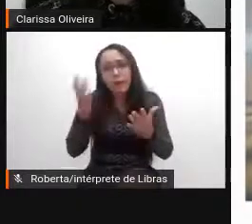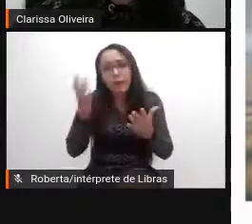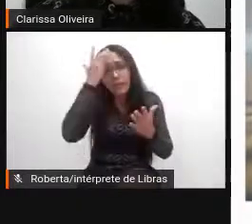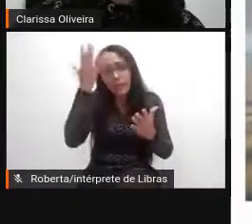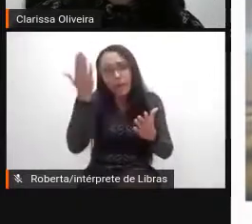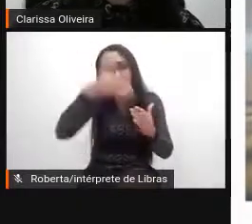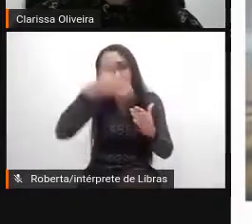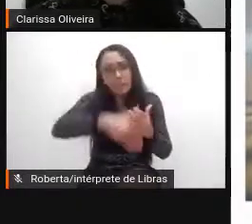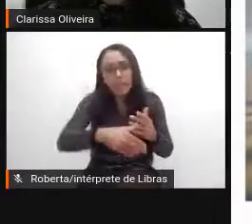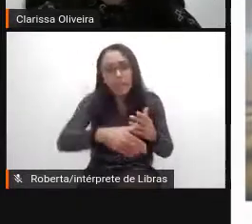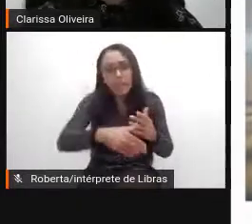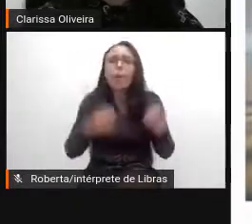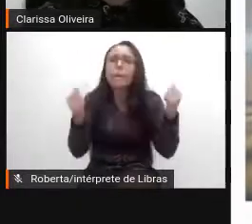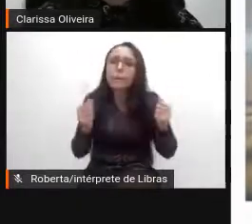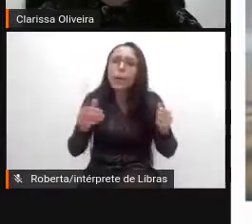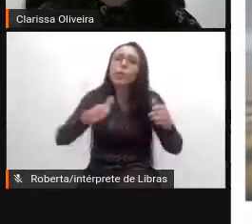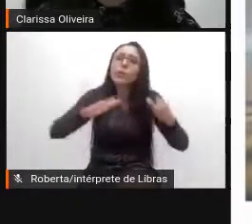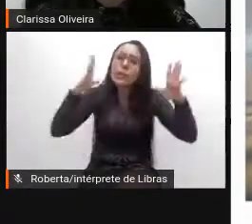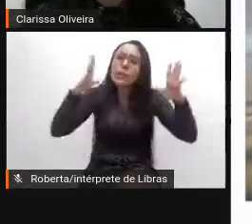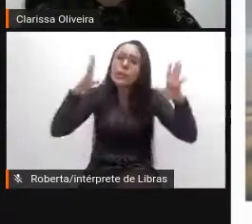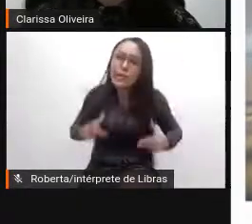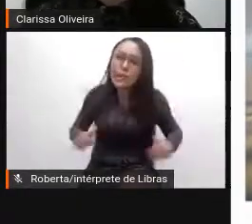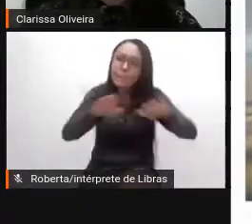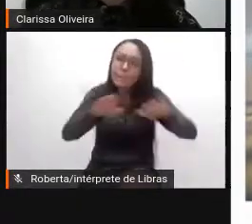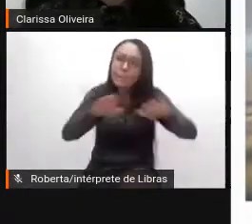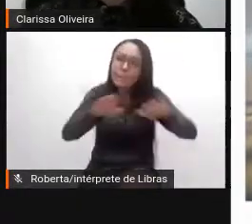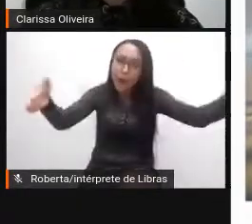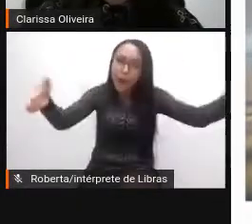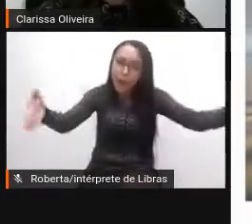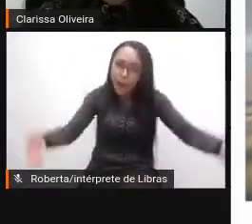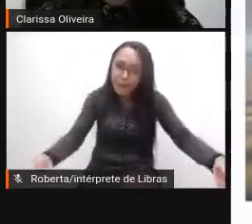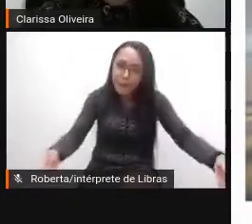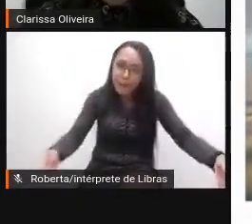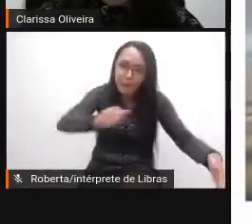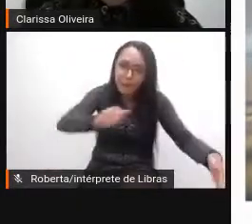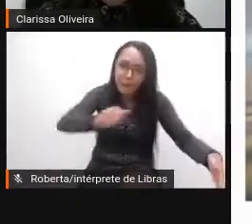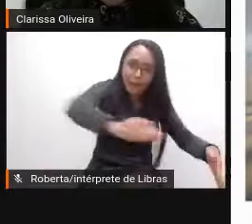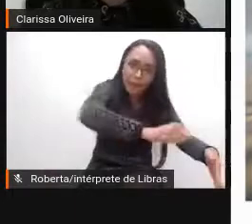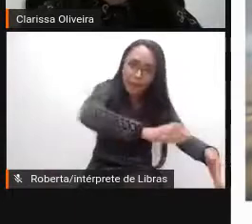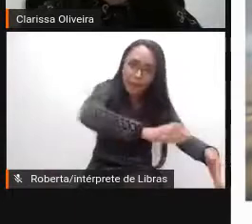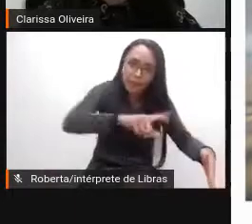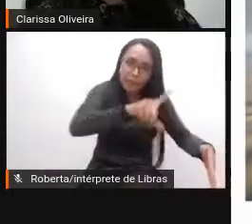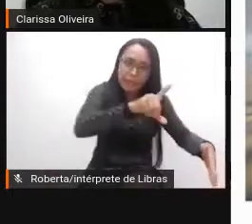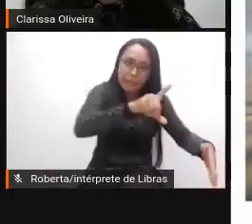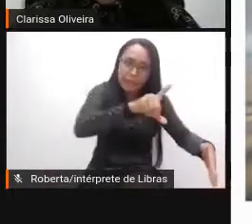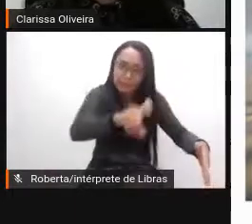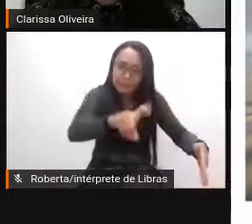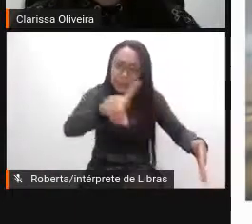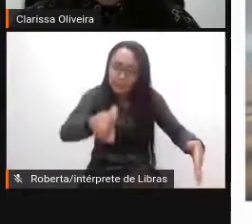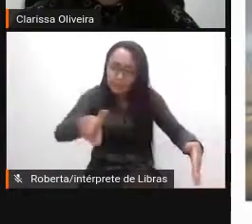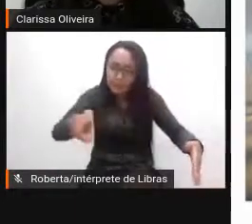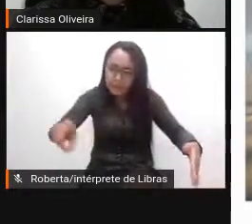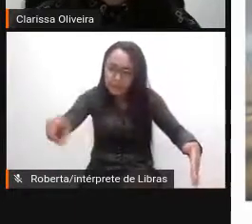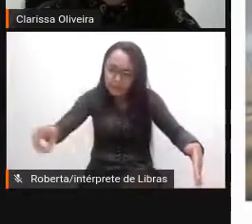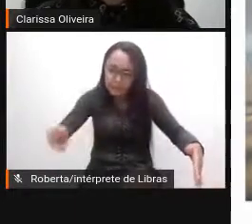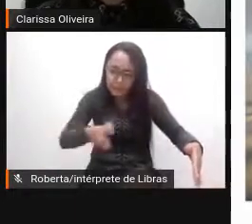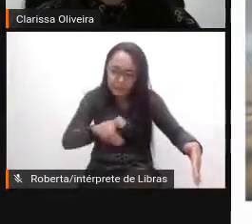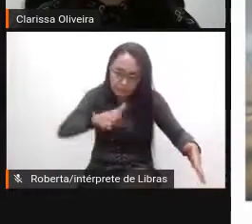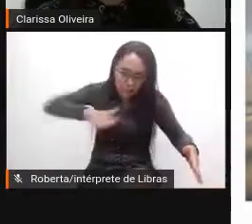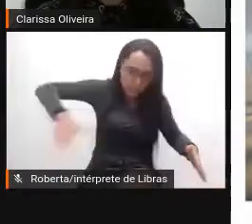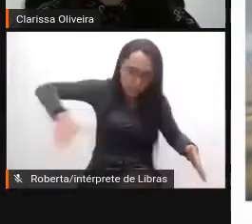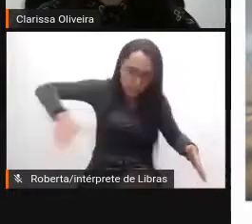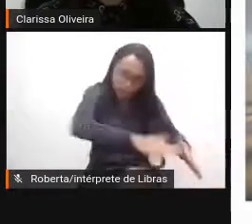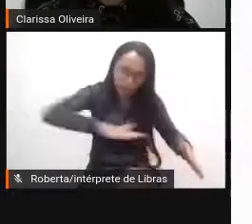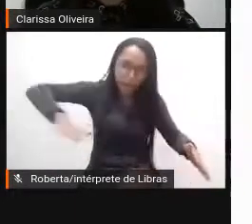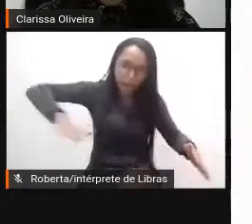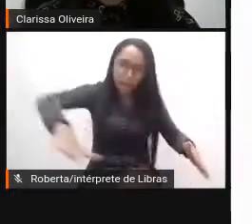para estar higienizando as mesas. Você vai borrifar nos objetos e ir passando um pano para esfregar aquelas